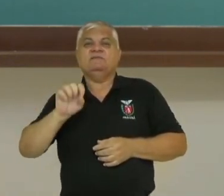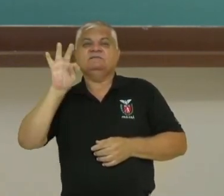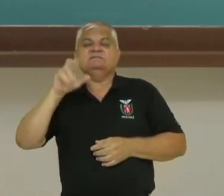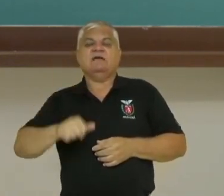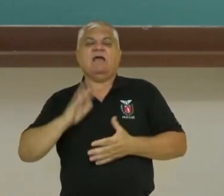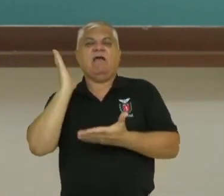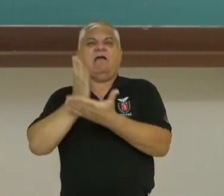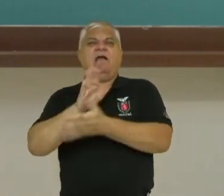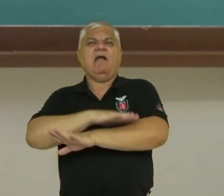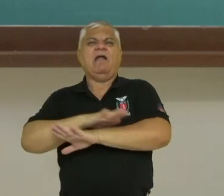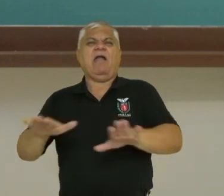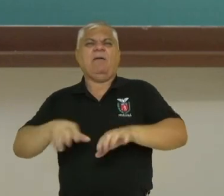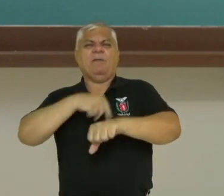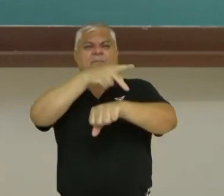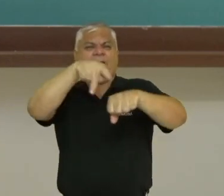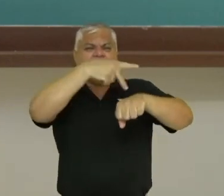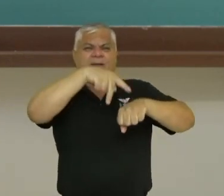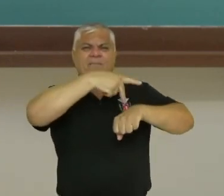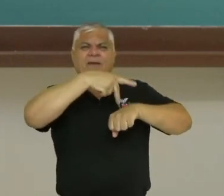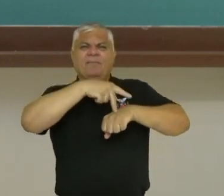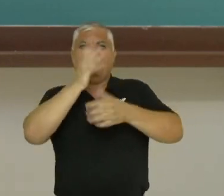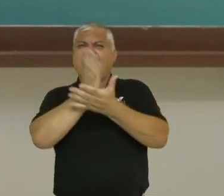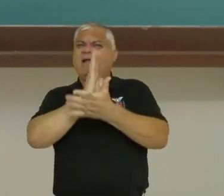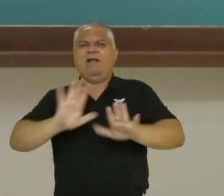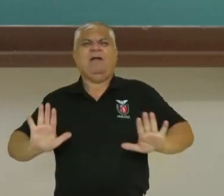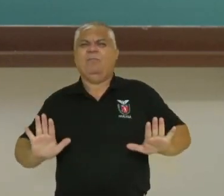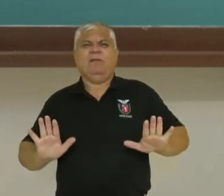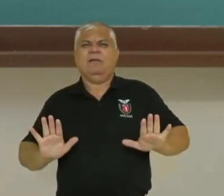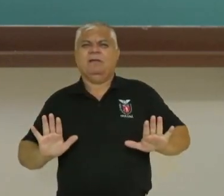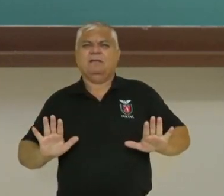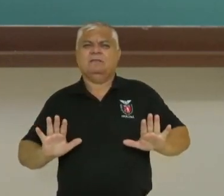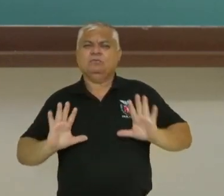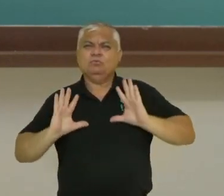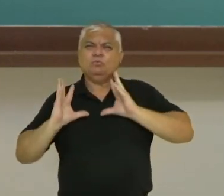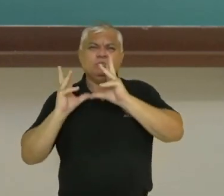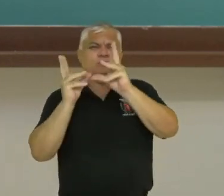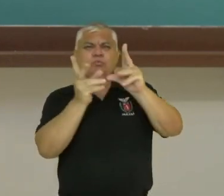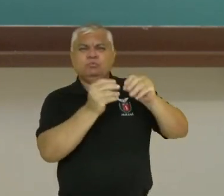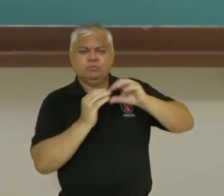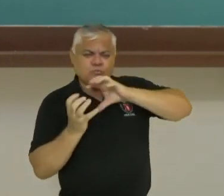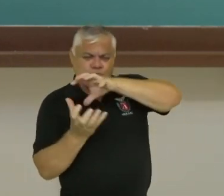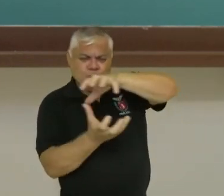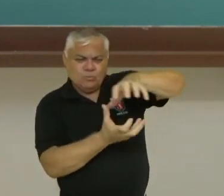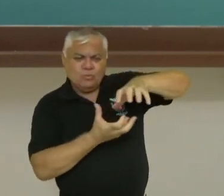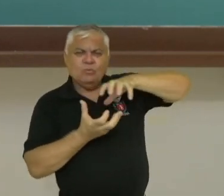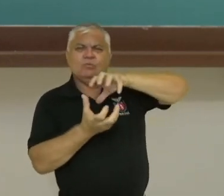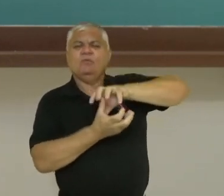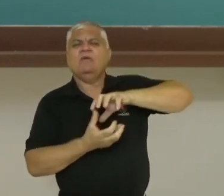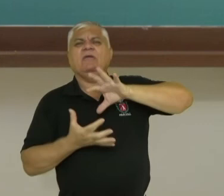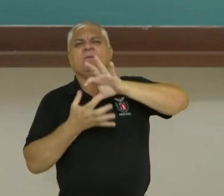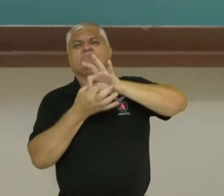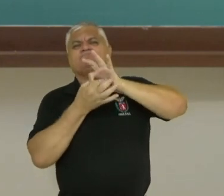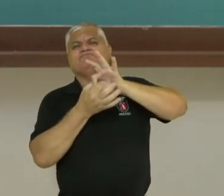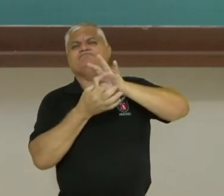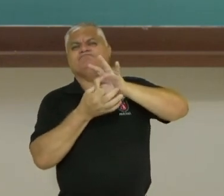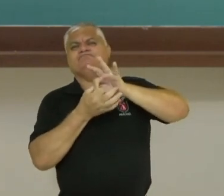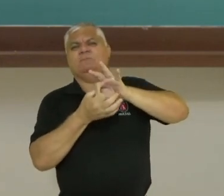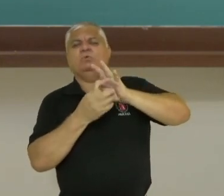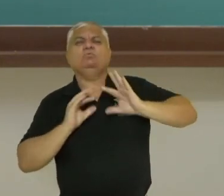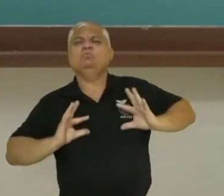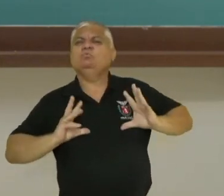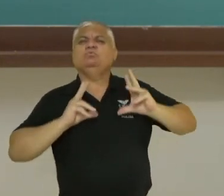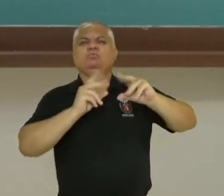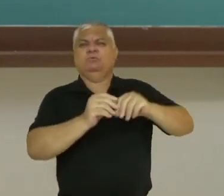de países, de pátrias, pois eles falavam que o mundo deveria ser de